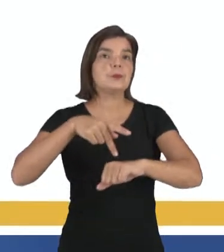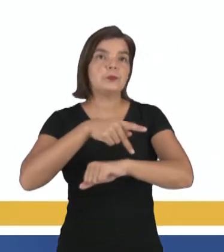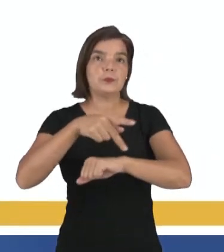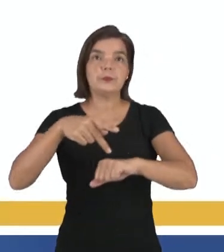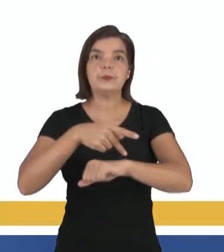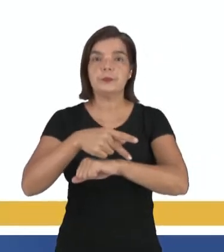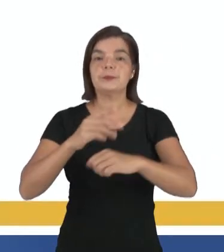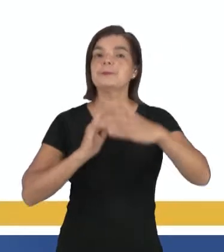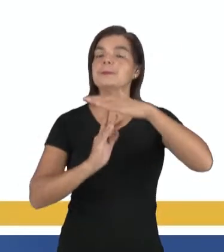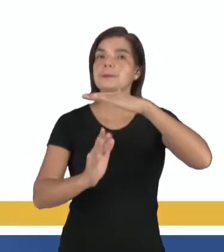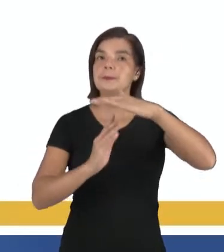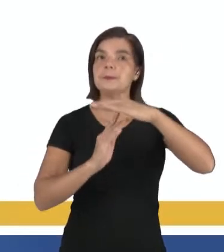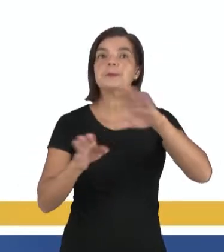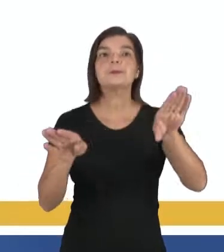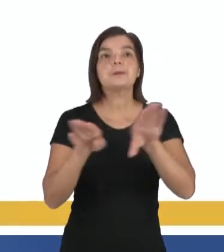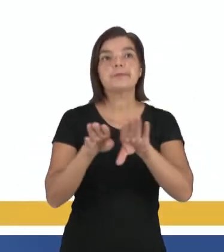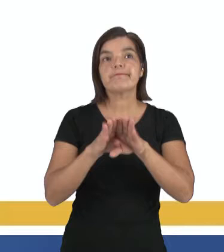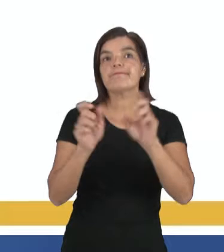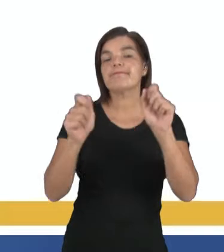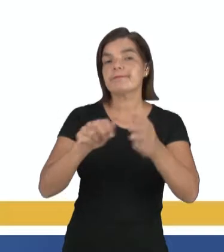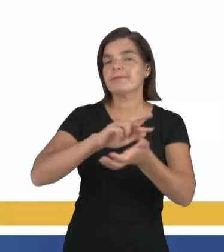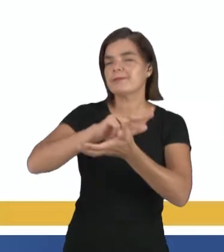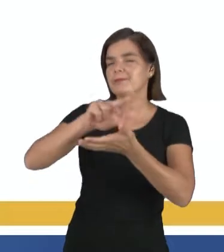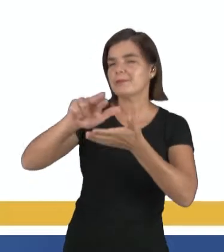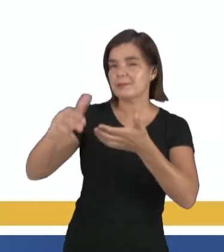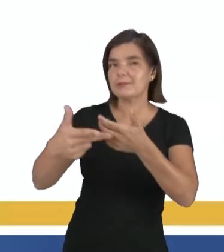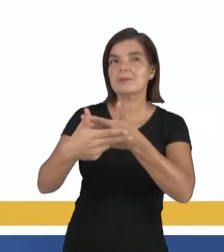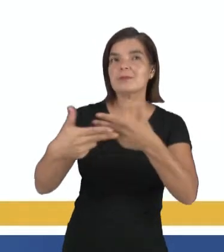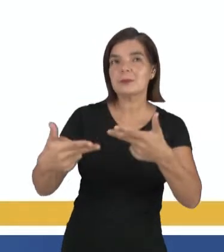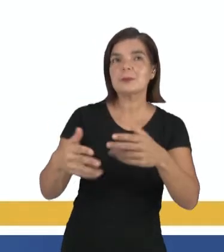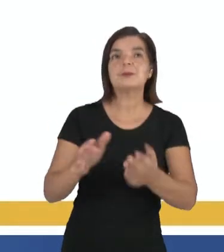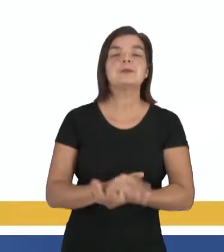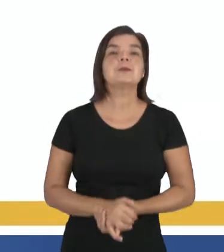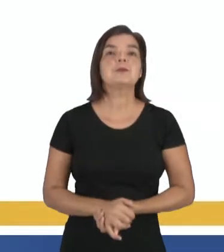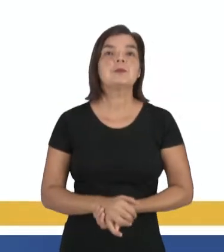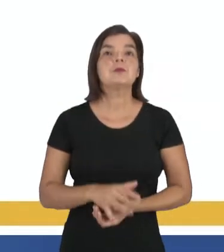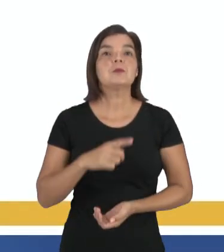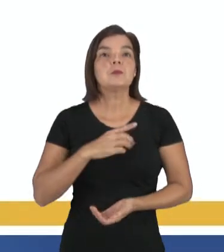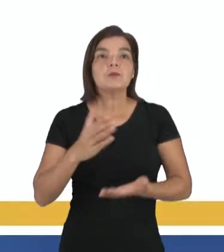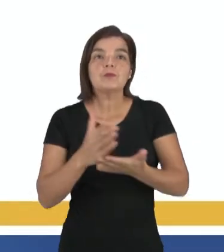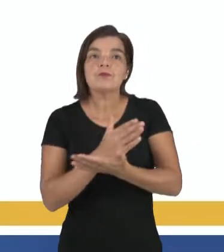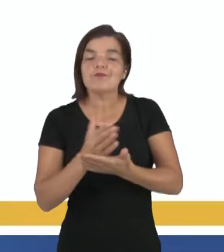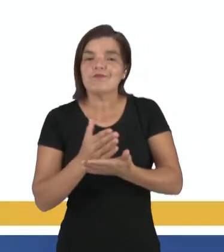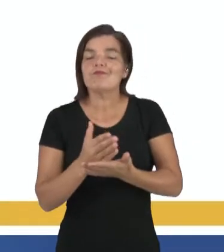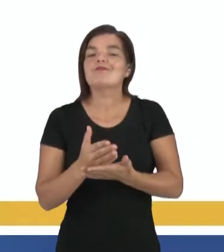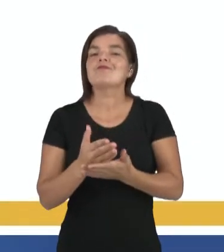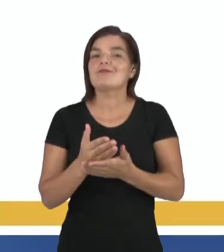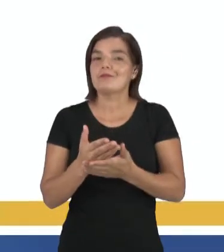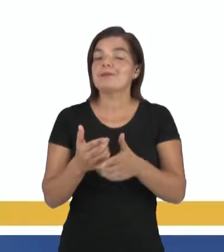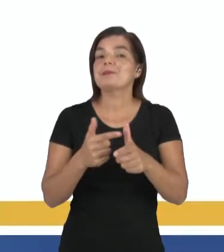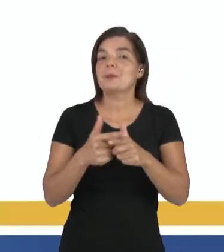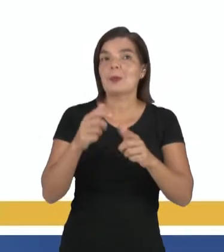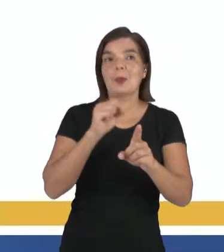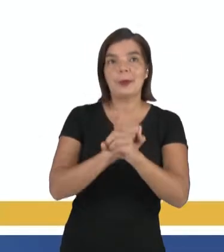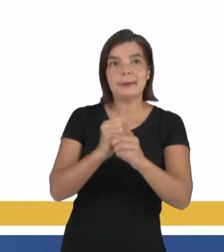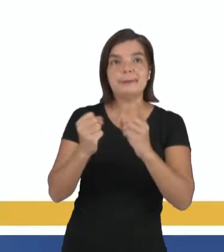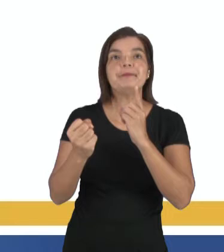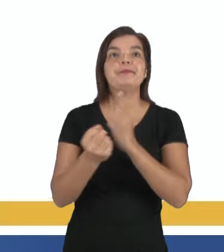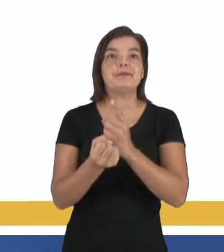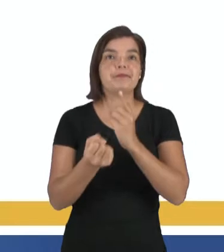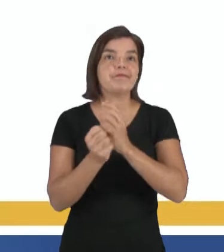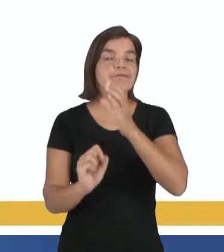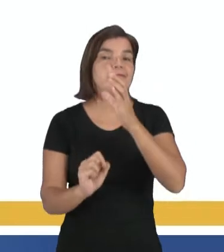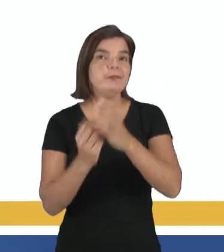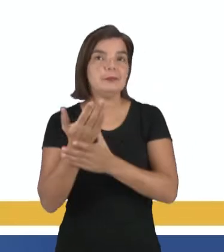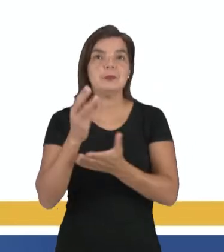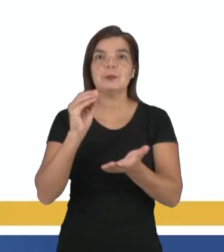de destino dos imigrantes, e estes podem ser de diversas de natureza. Alguns destes efeitos são de tensão social,